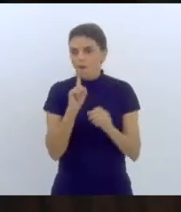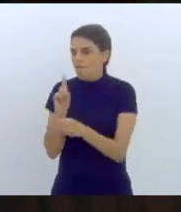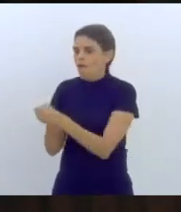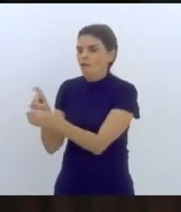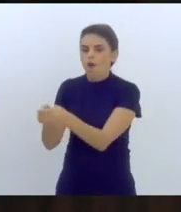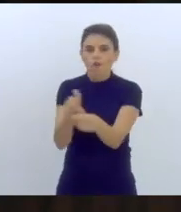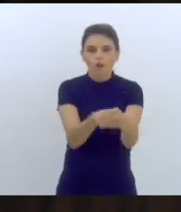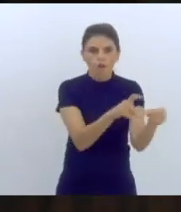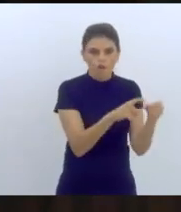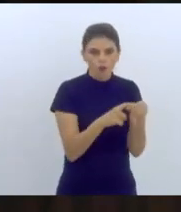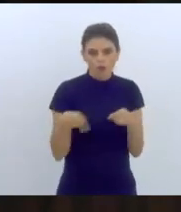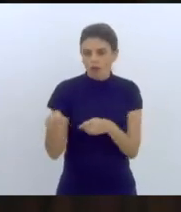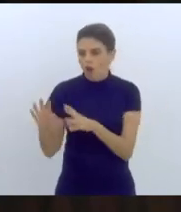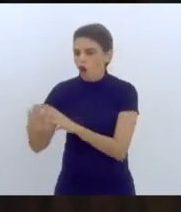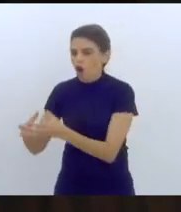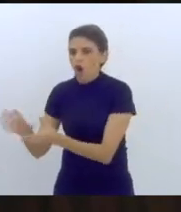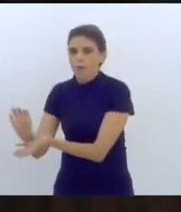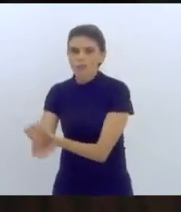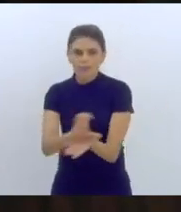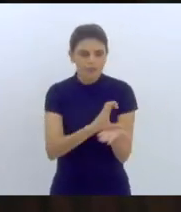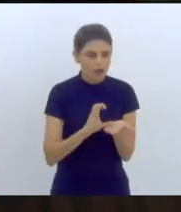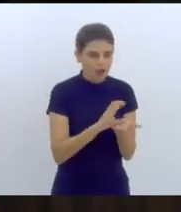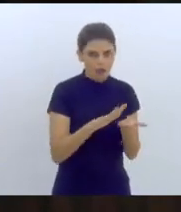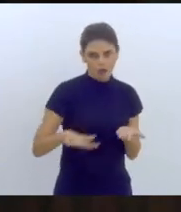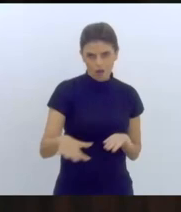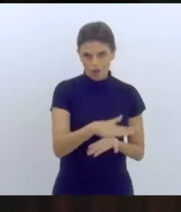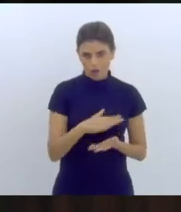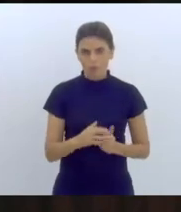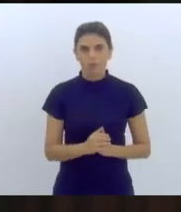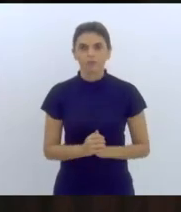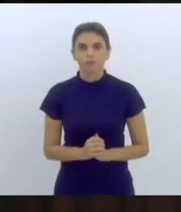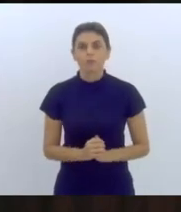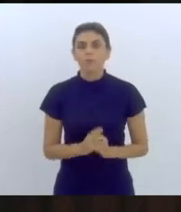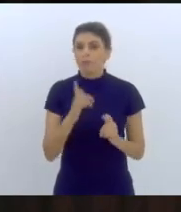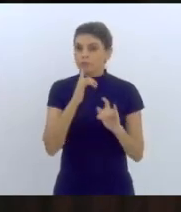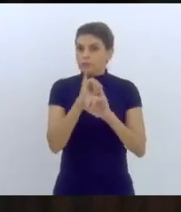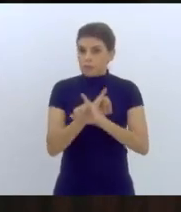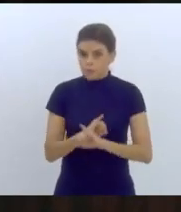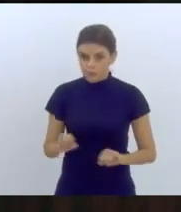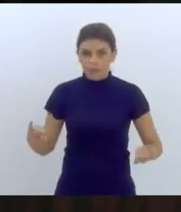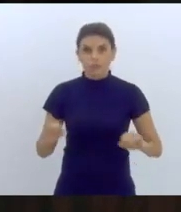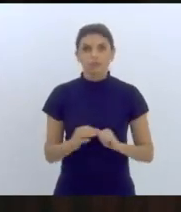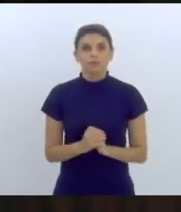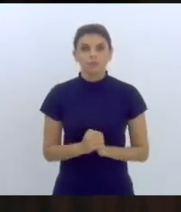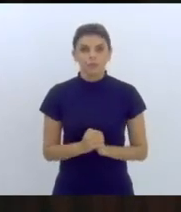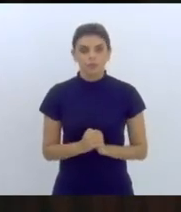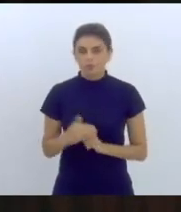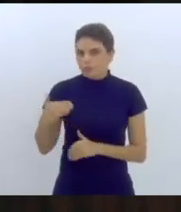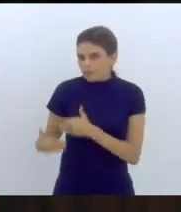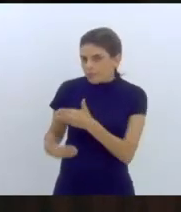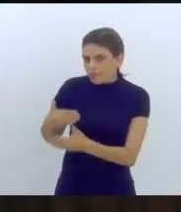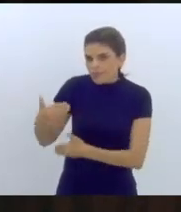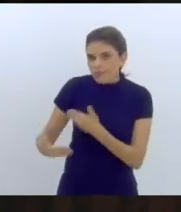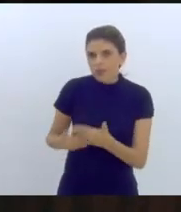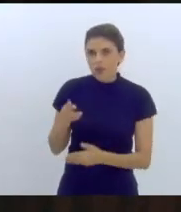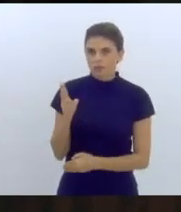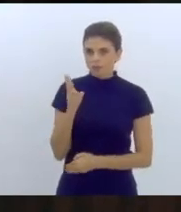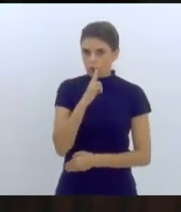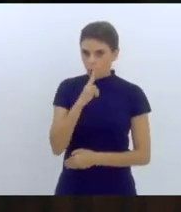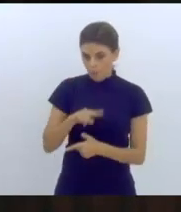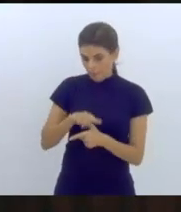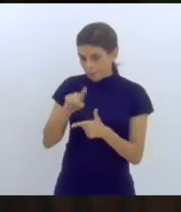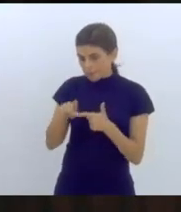comissões. Esse é para retirar. Anuncio. Anuncio. Em tramitação ordinária, em segunda